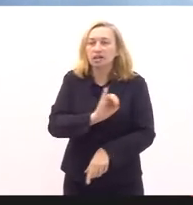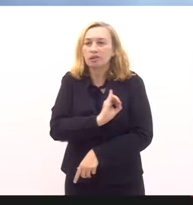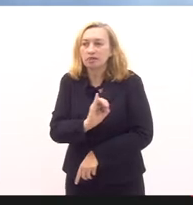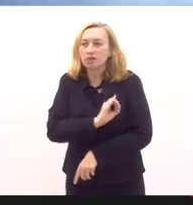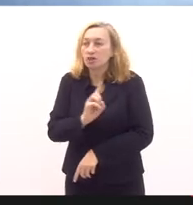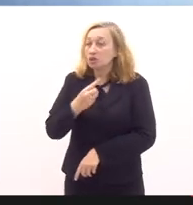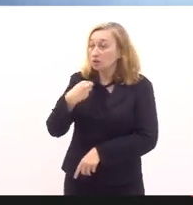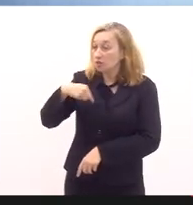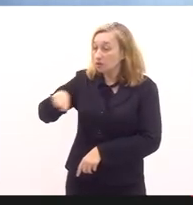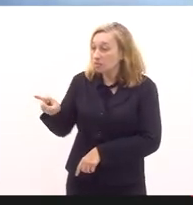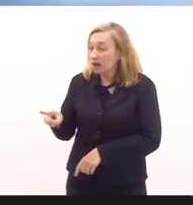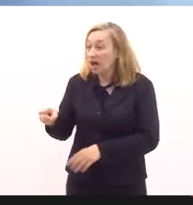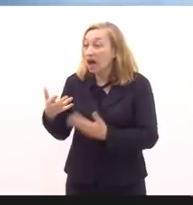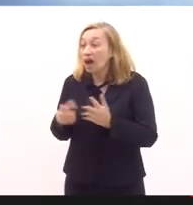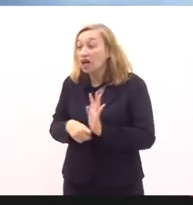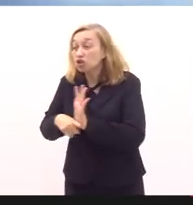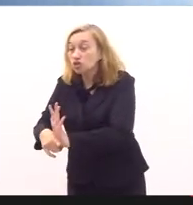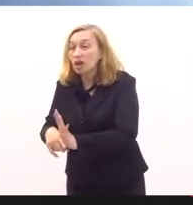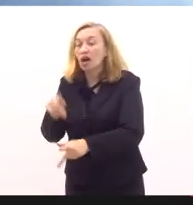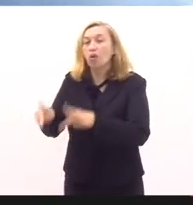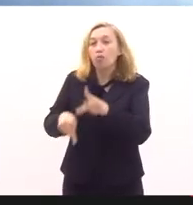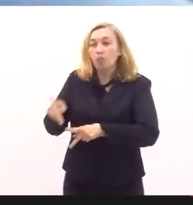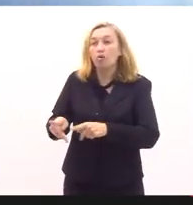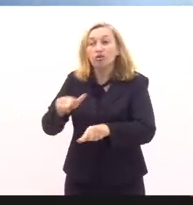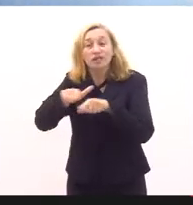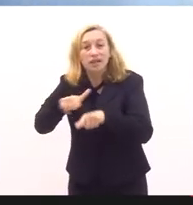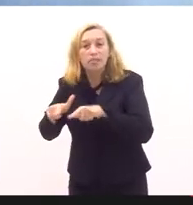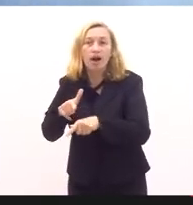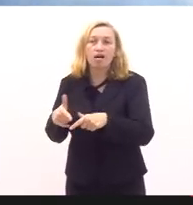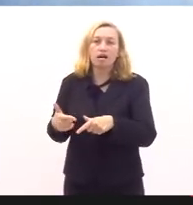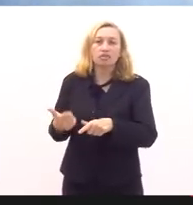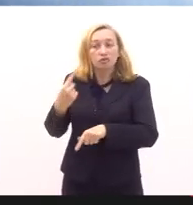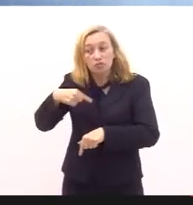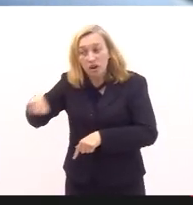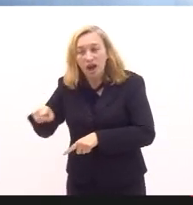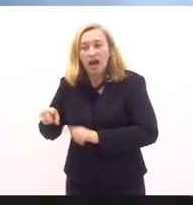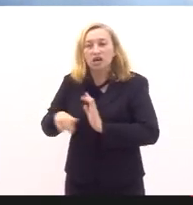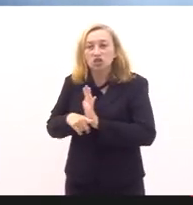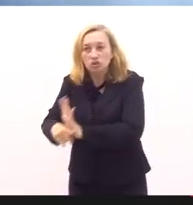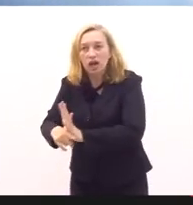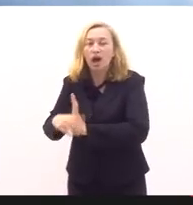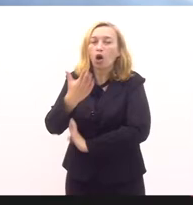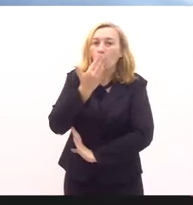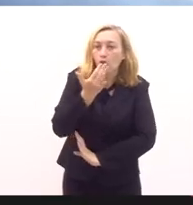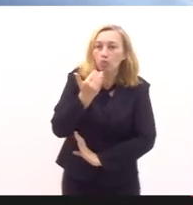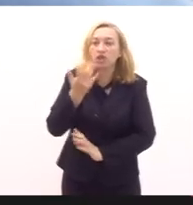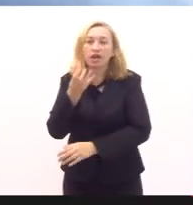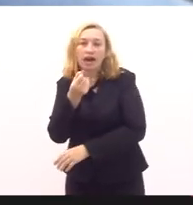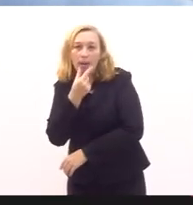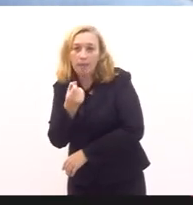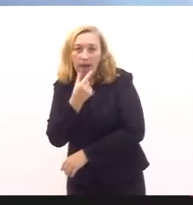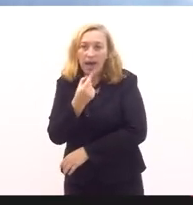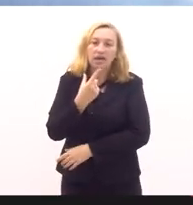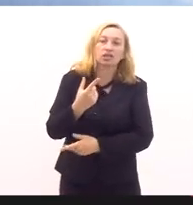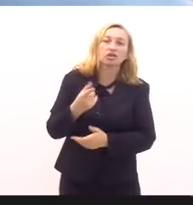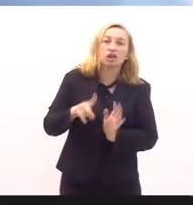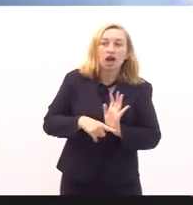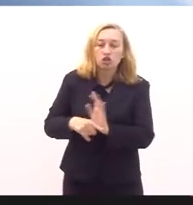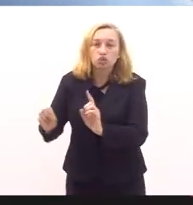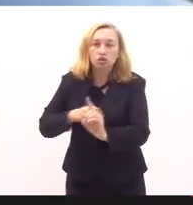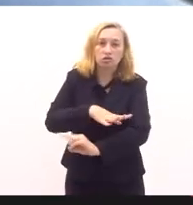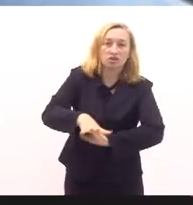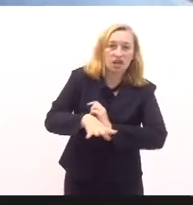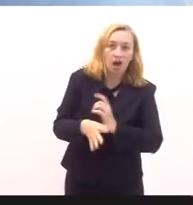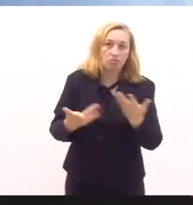ajudando o povo, esse povo é o povo que trabalha. Nós fomos lá ajudar com alimentos, com remédios, com assistência